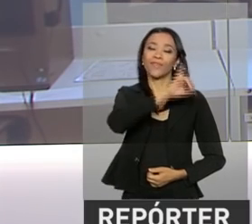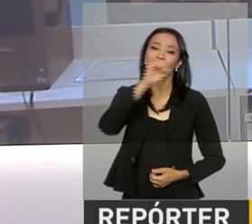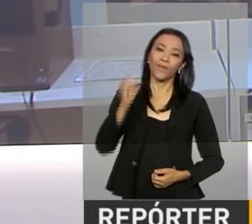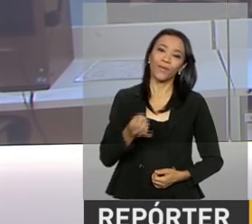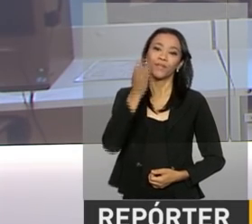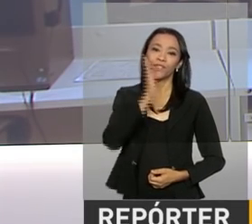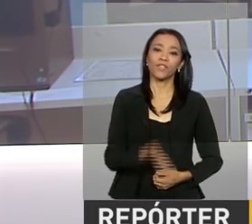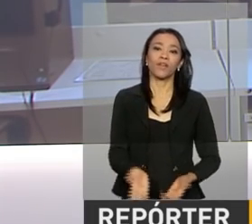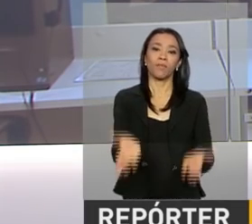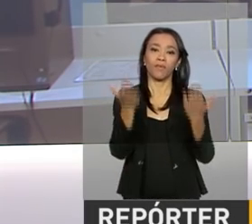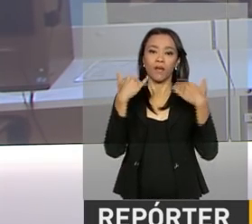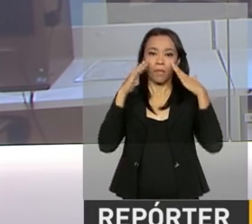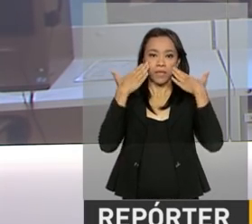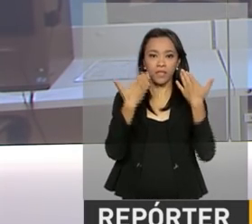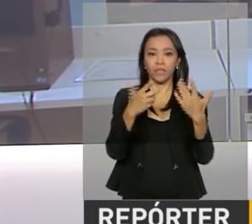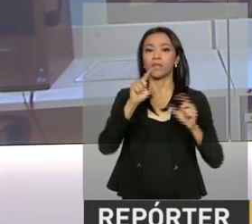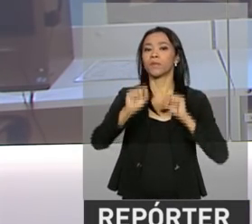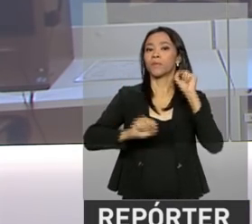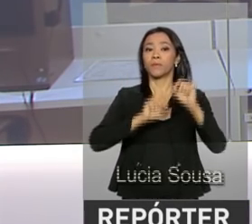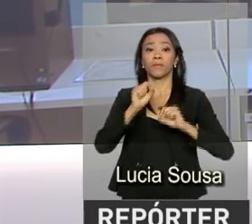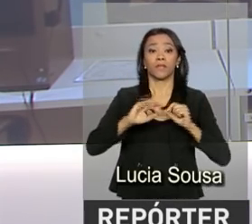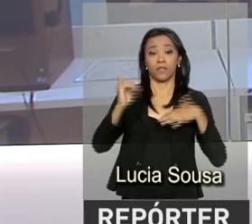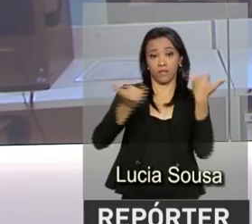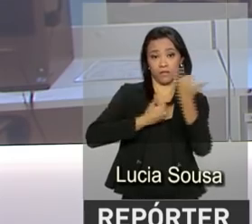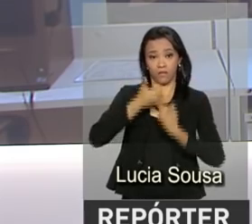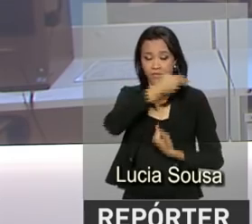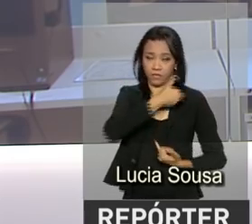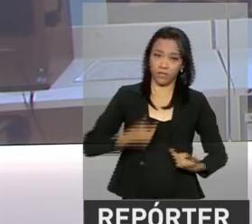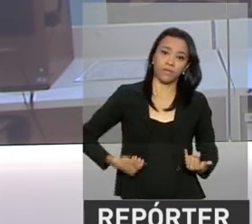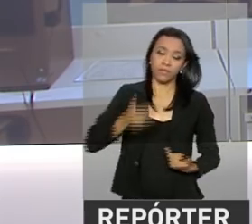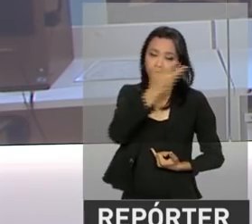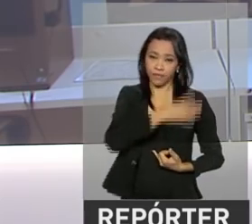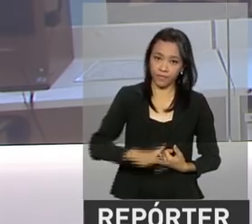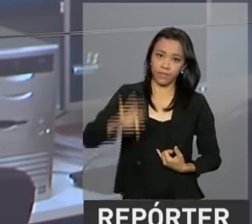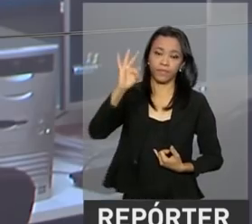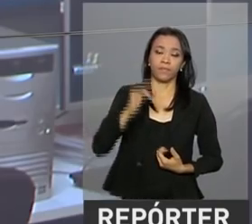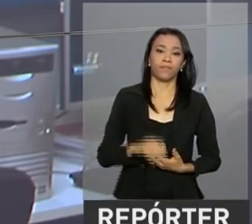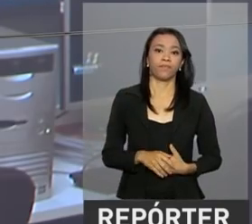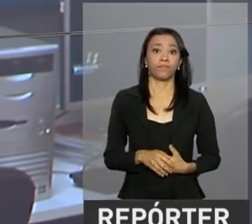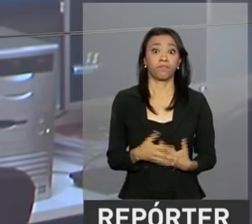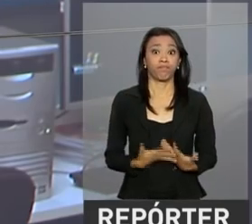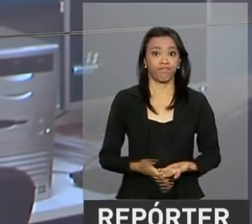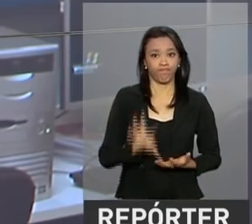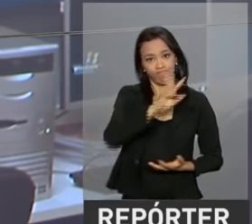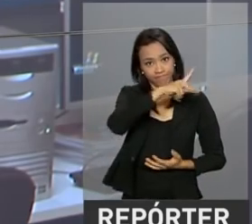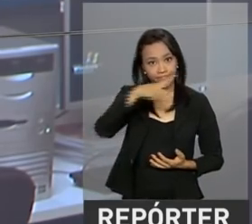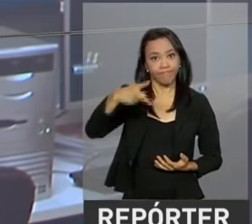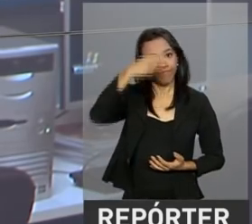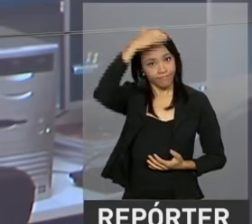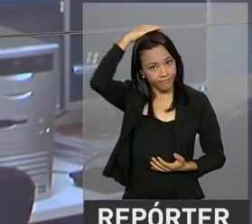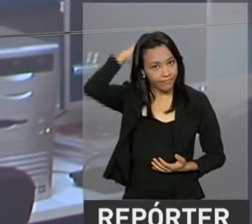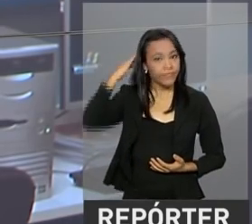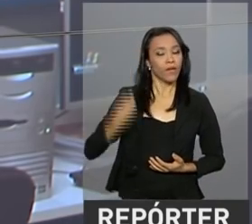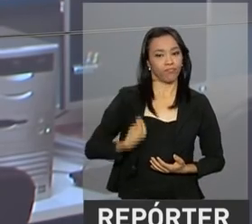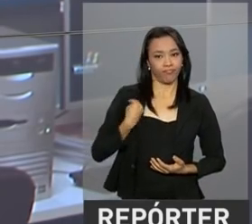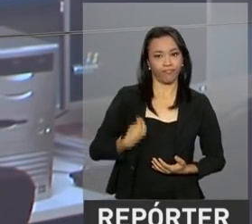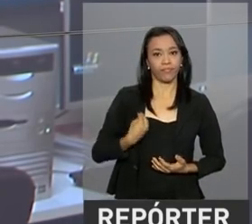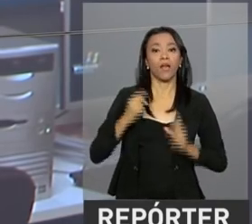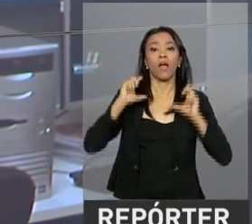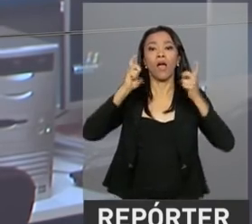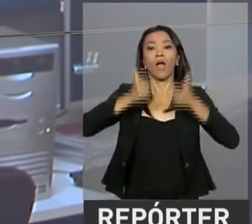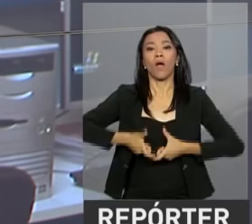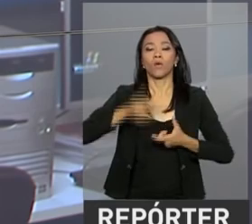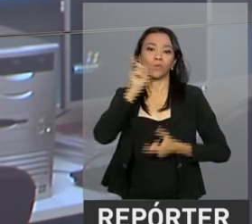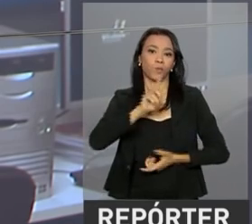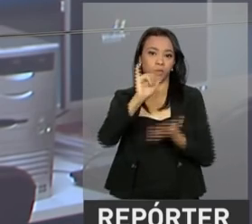Olá, estamos de volta com o repórter NBR e as notícias do governo federal. O presidente Michel Temer está em Nova York para uma